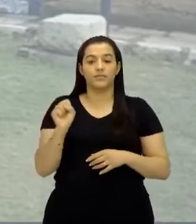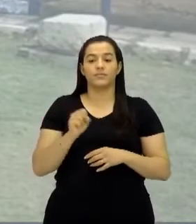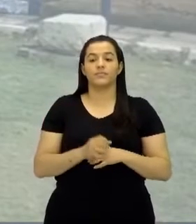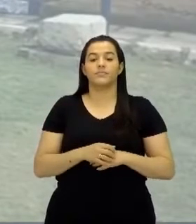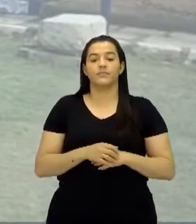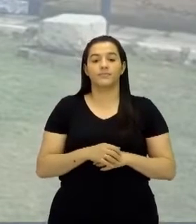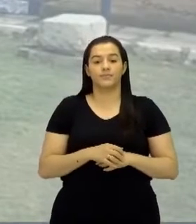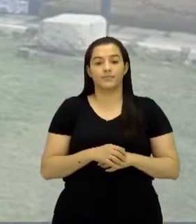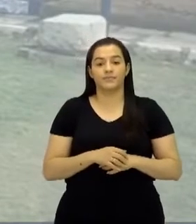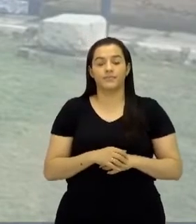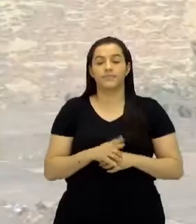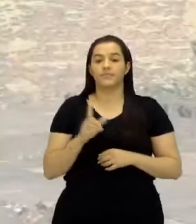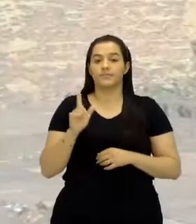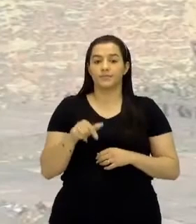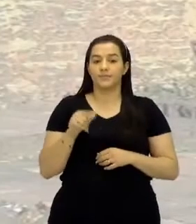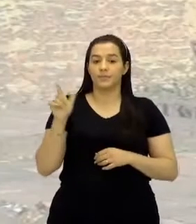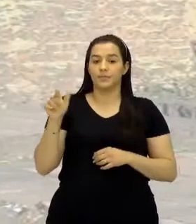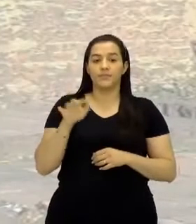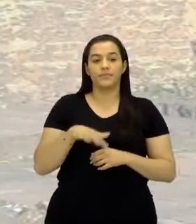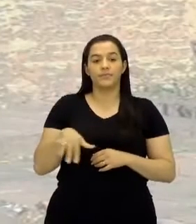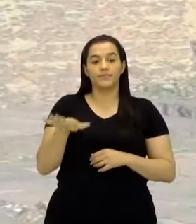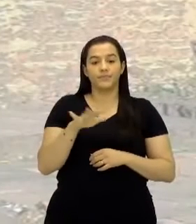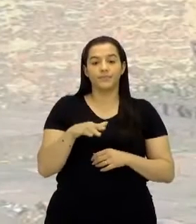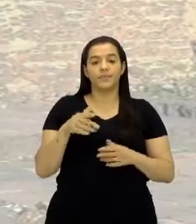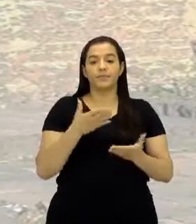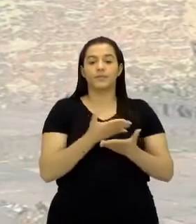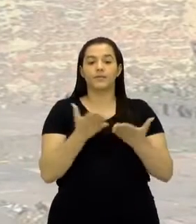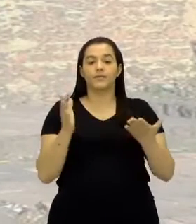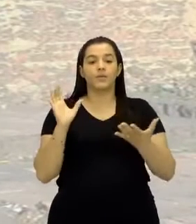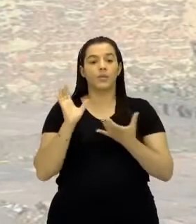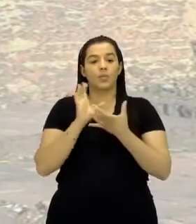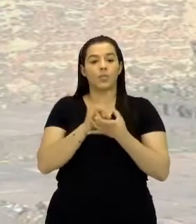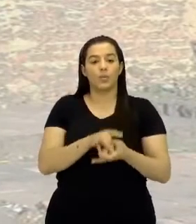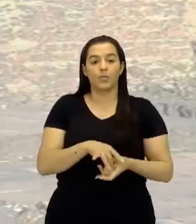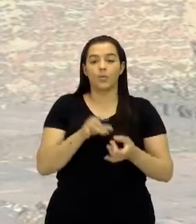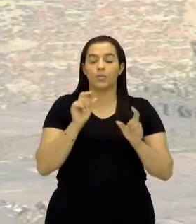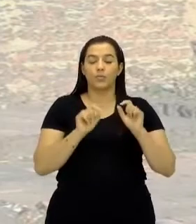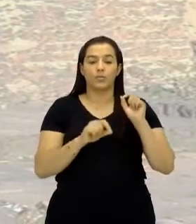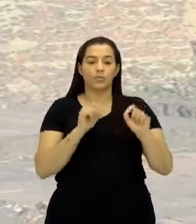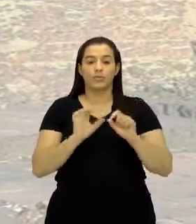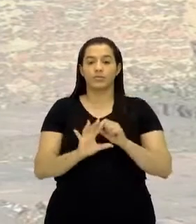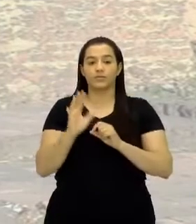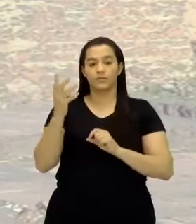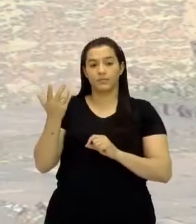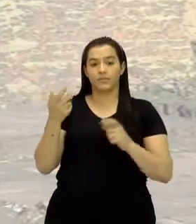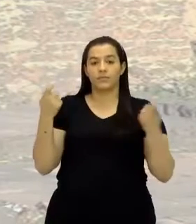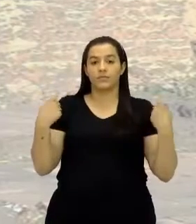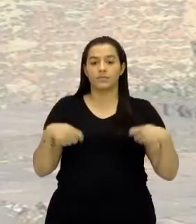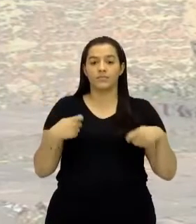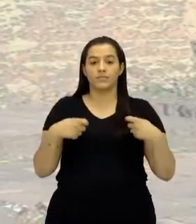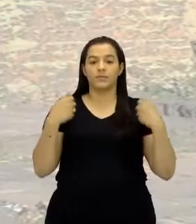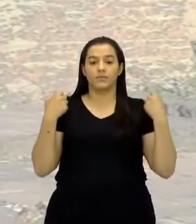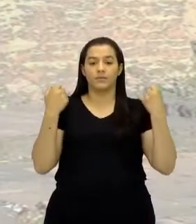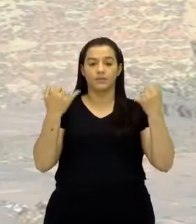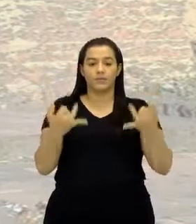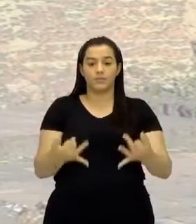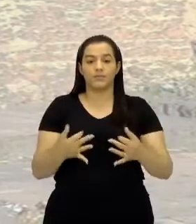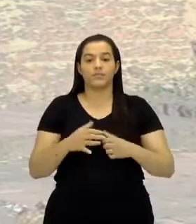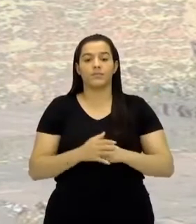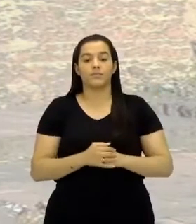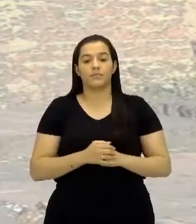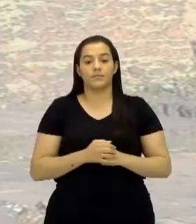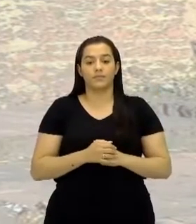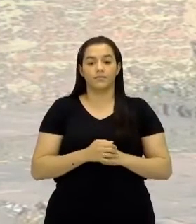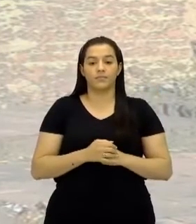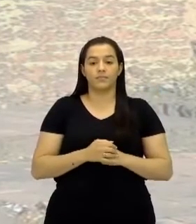lá, região do Maranhão. E aí eu tenho aqui um contexto geral da balaiada. Ah, mas eu prefiro contar a história assim, quer ver?